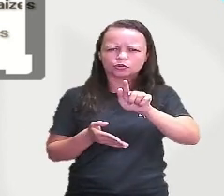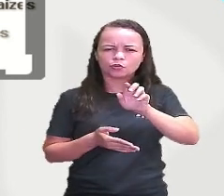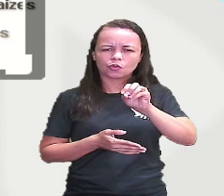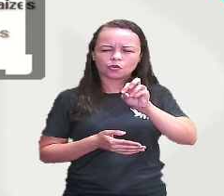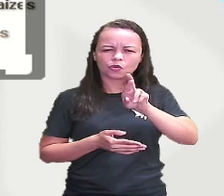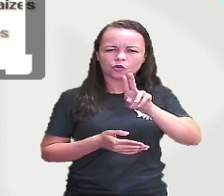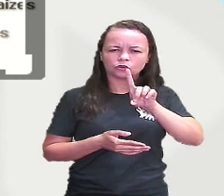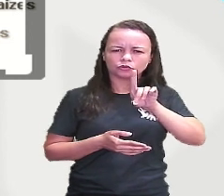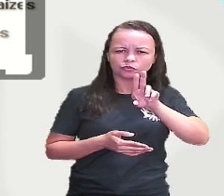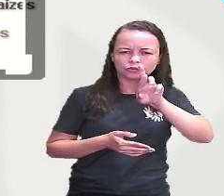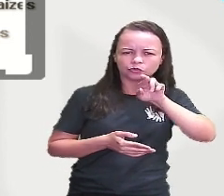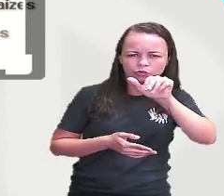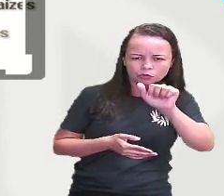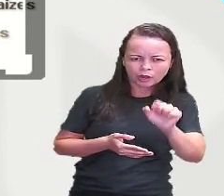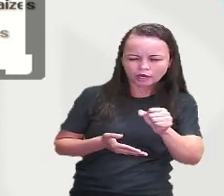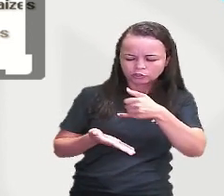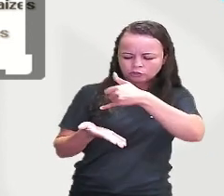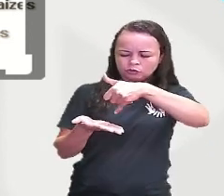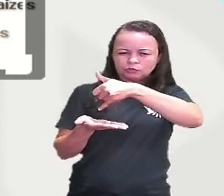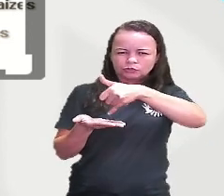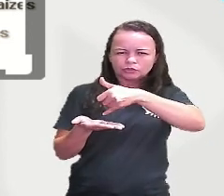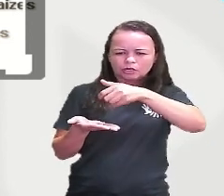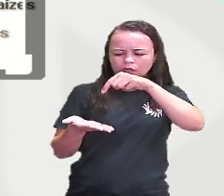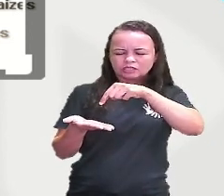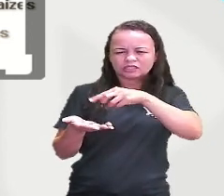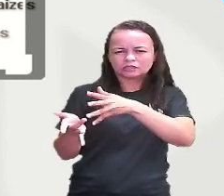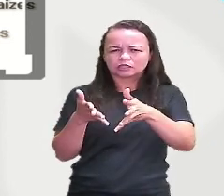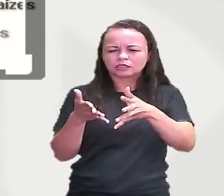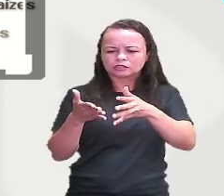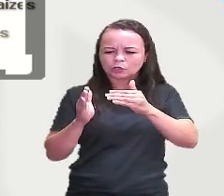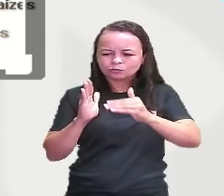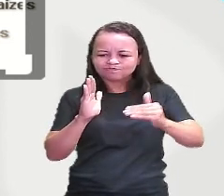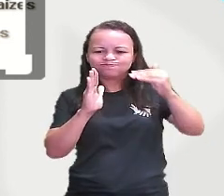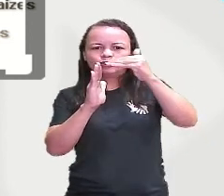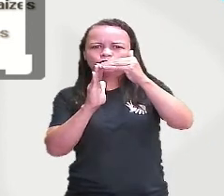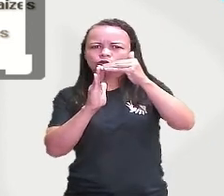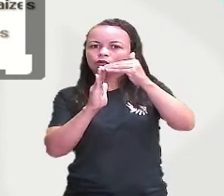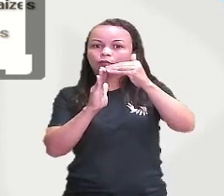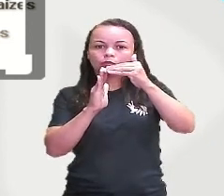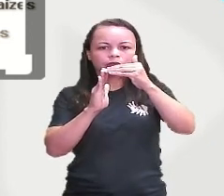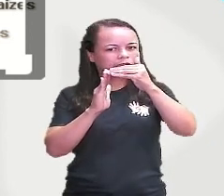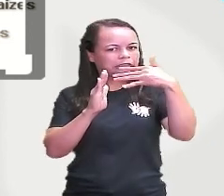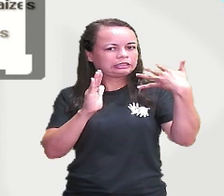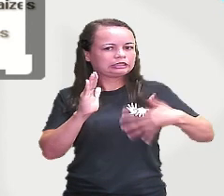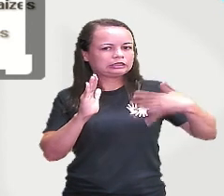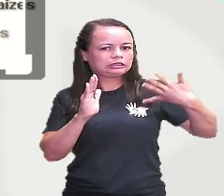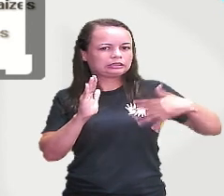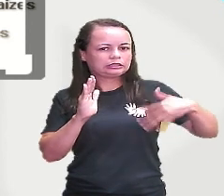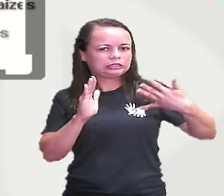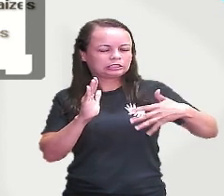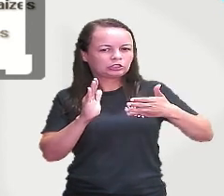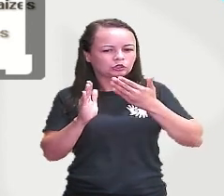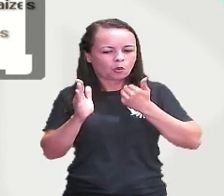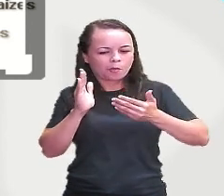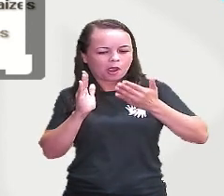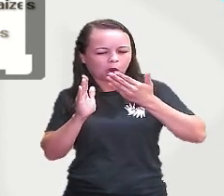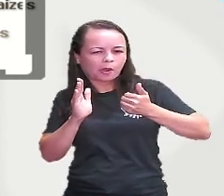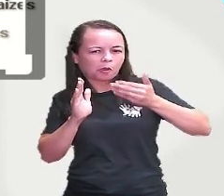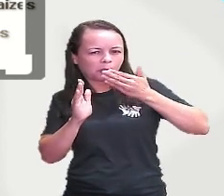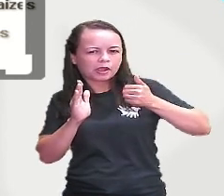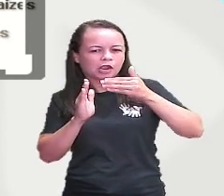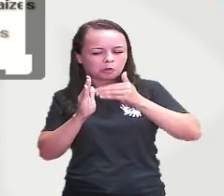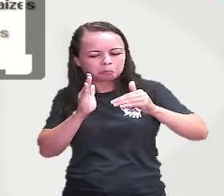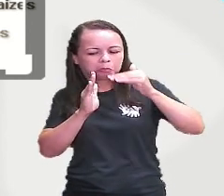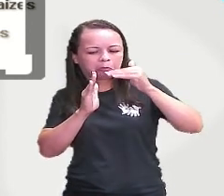os óleos e as gorduras estão lá no topo da pirâmide, tá certo? Se a gente consumir óleo